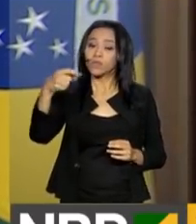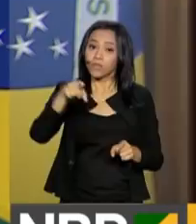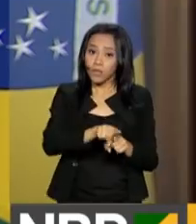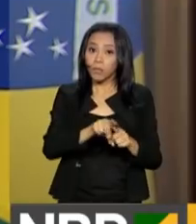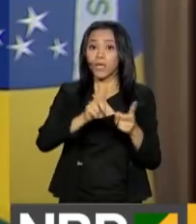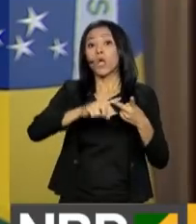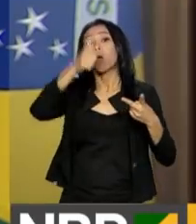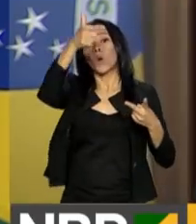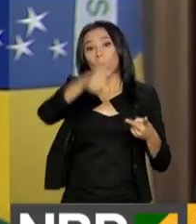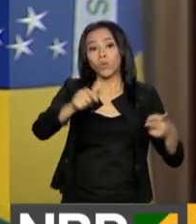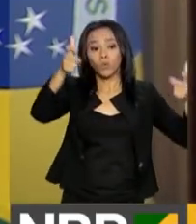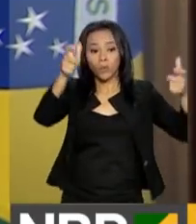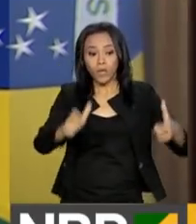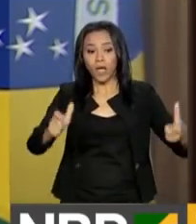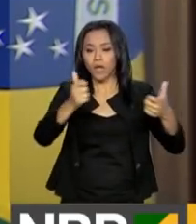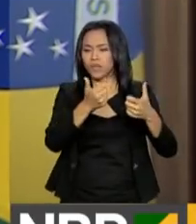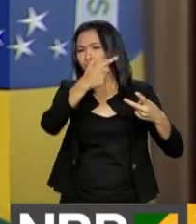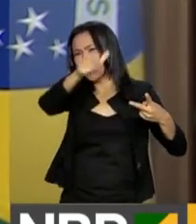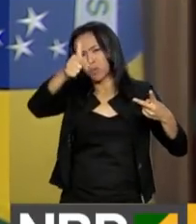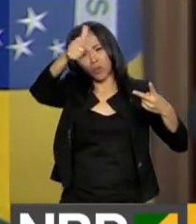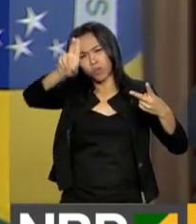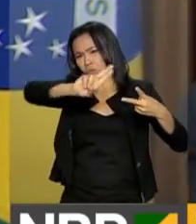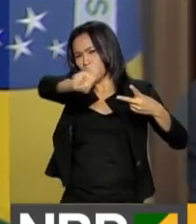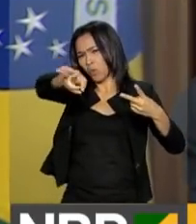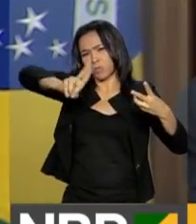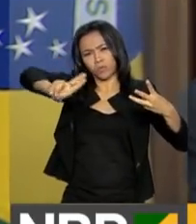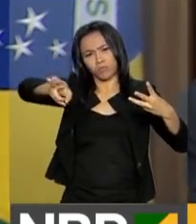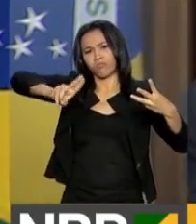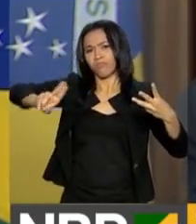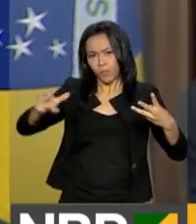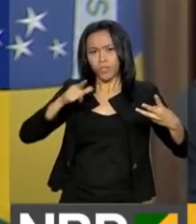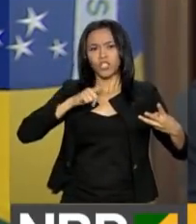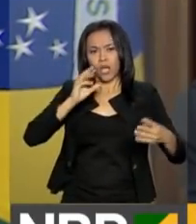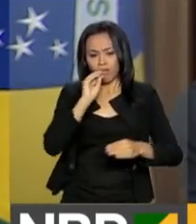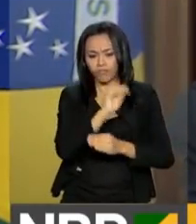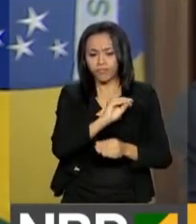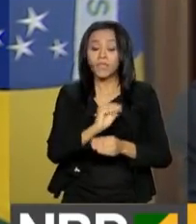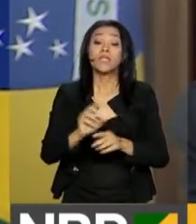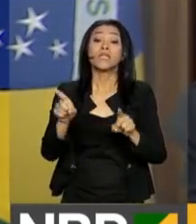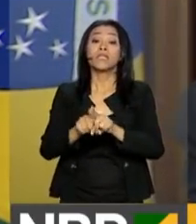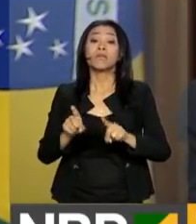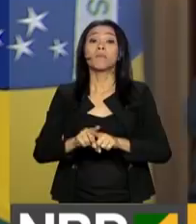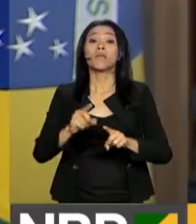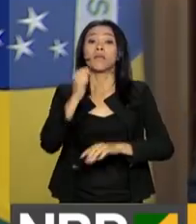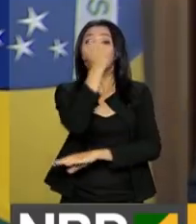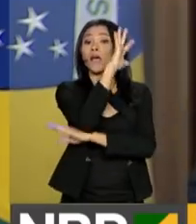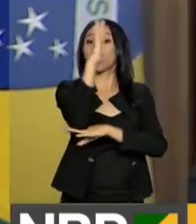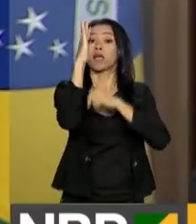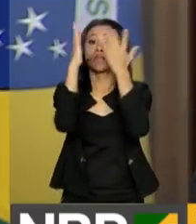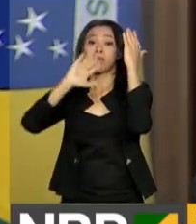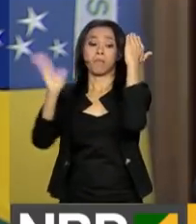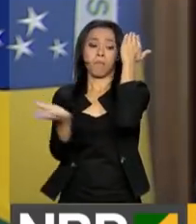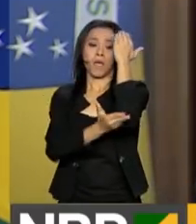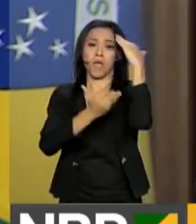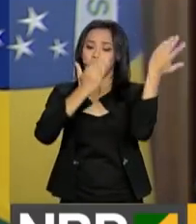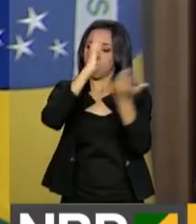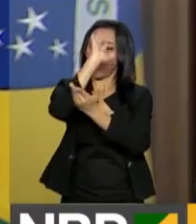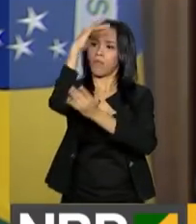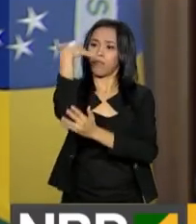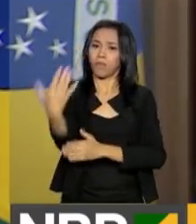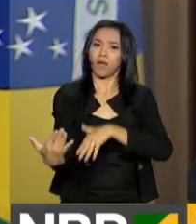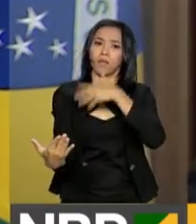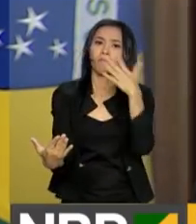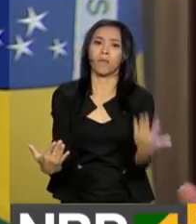também se criou uma reserva mental e outras tantas além do desmatamento no brasil ter diminuído em mais de 16 por